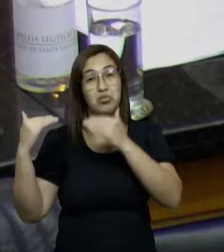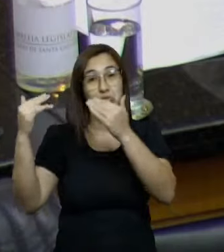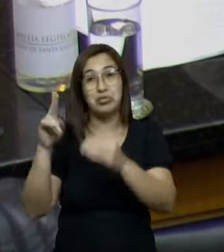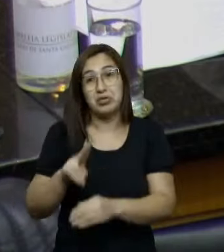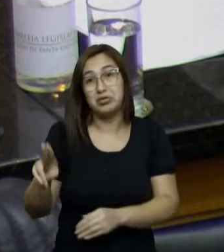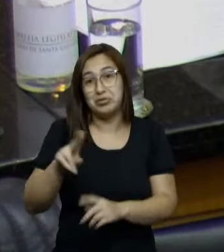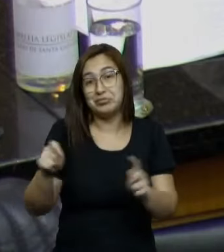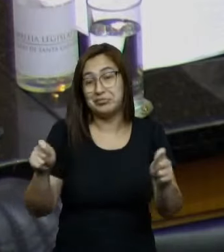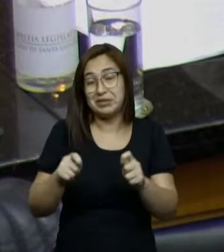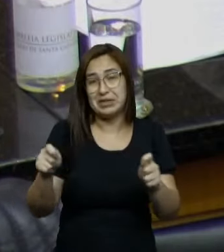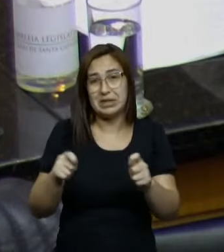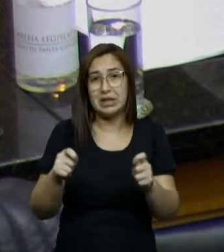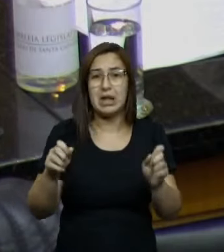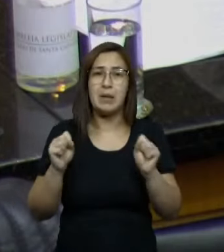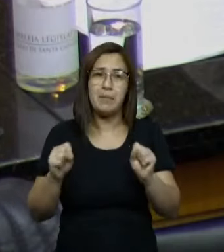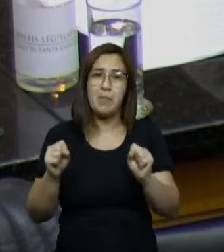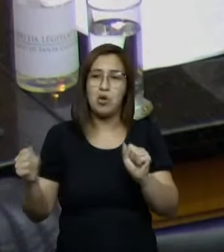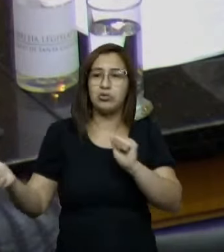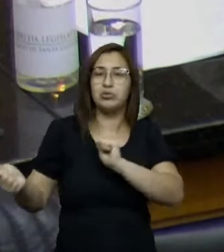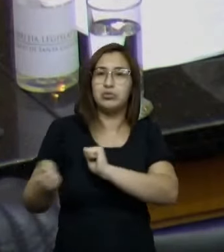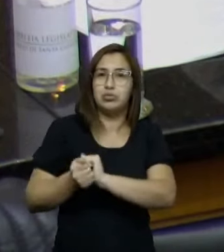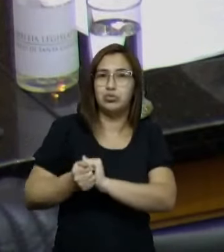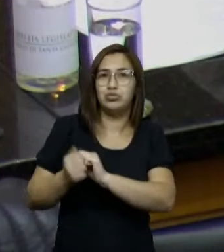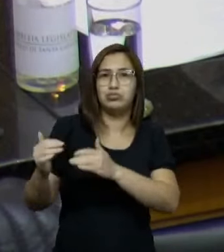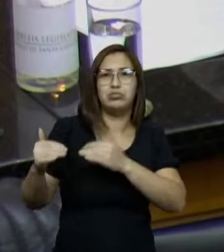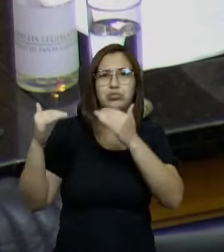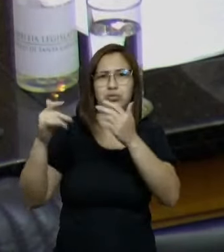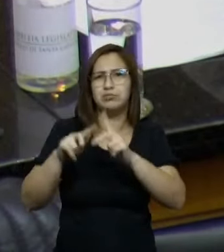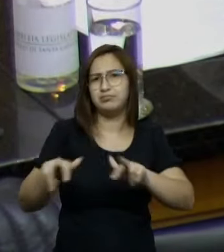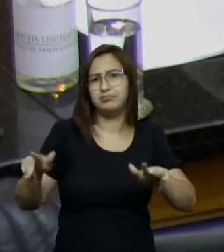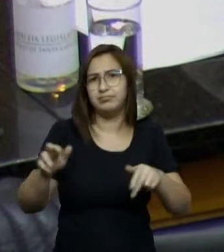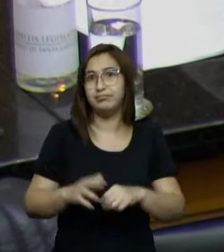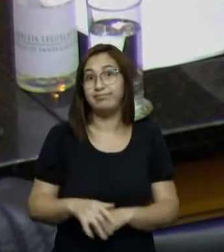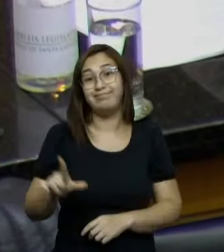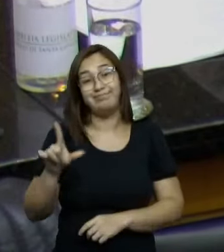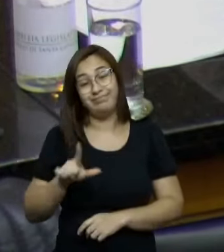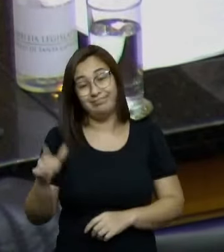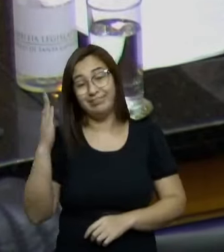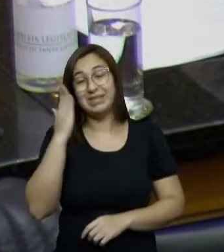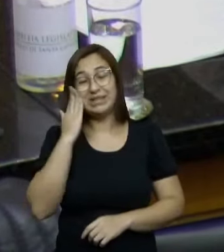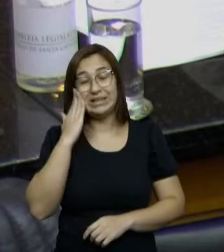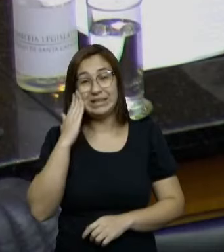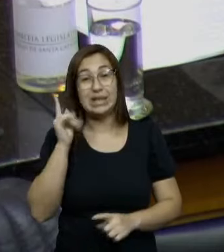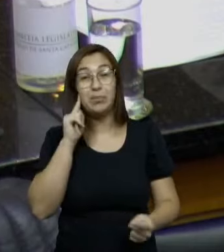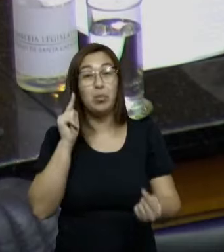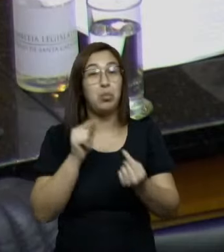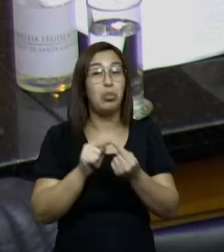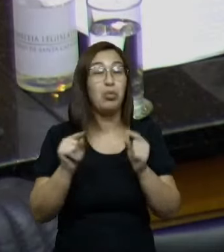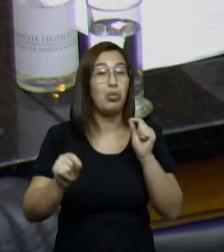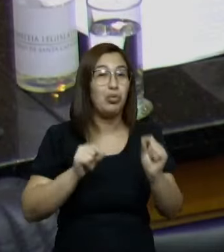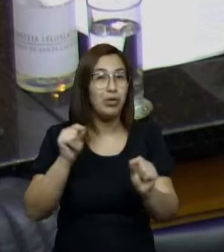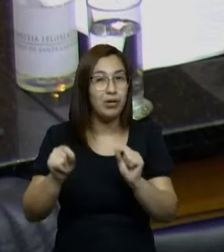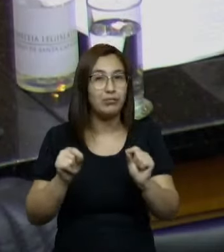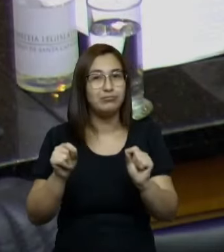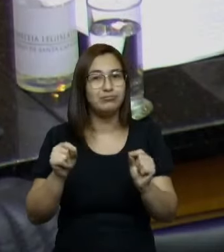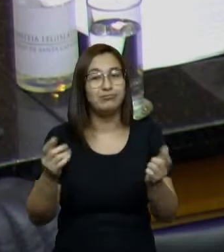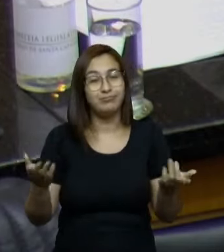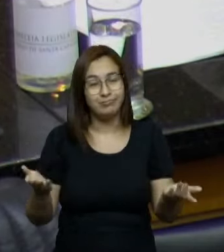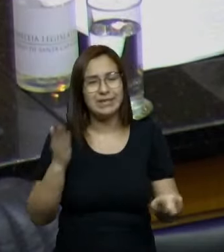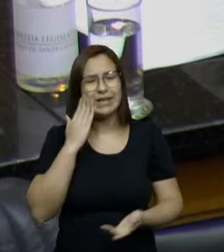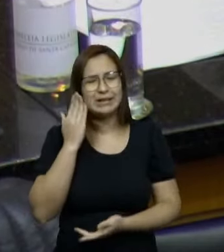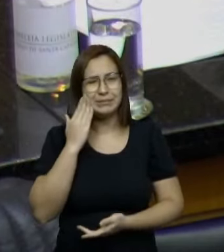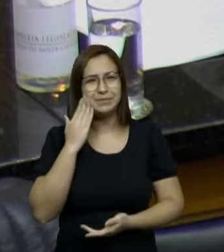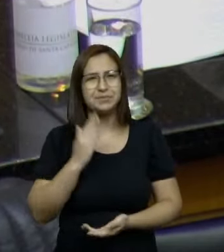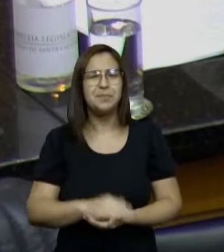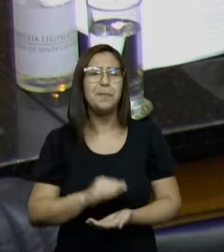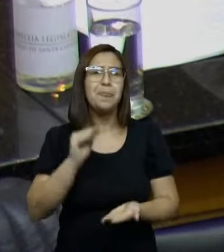levar, então, também autoridades. Né. Então, logicamente, a gente já sabe qual é o objetivo do final. E o engraçado é a